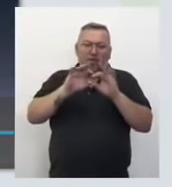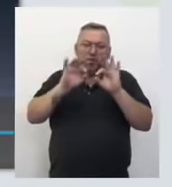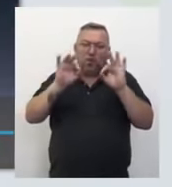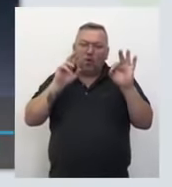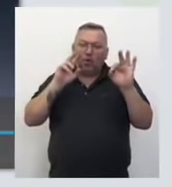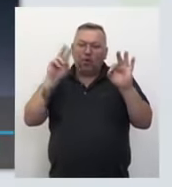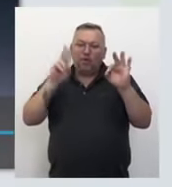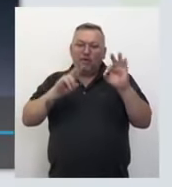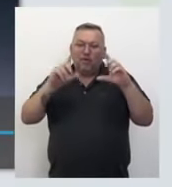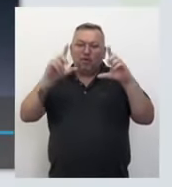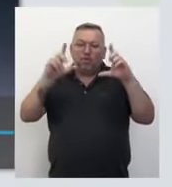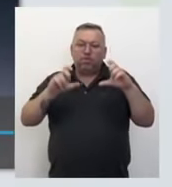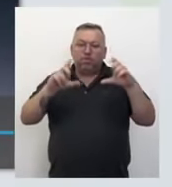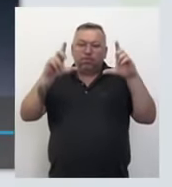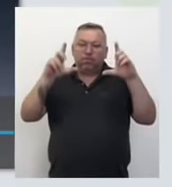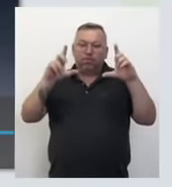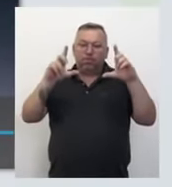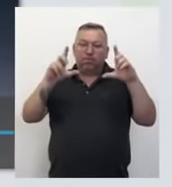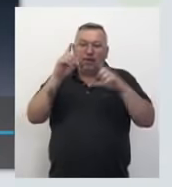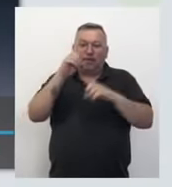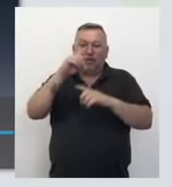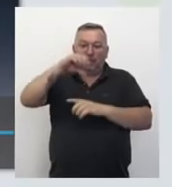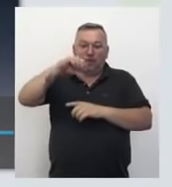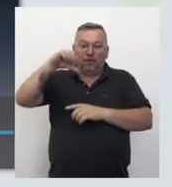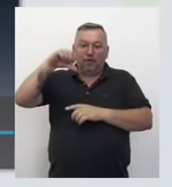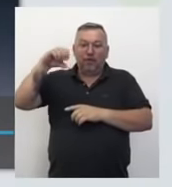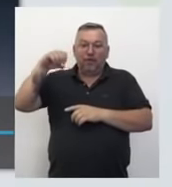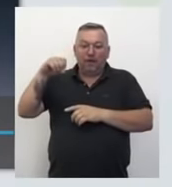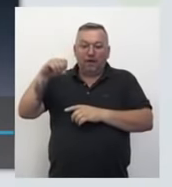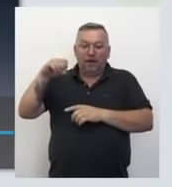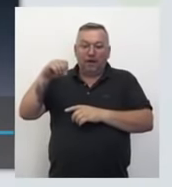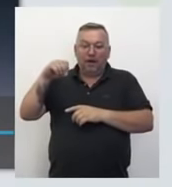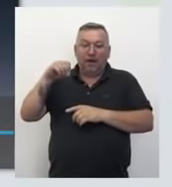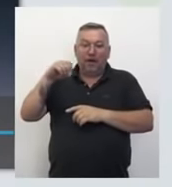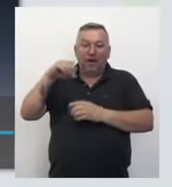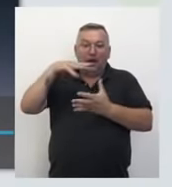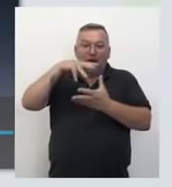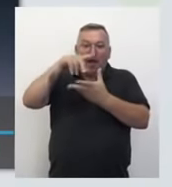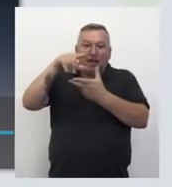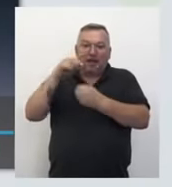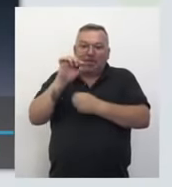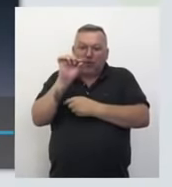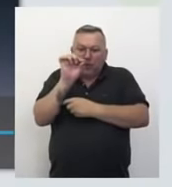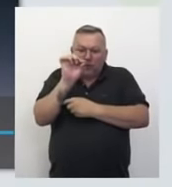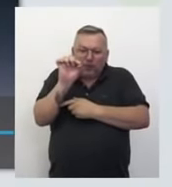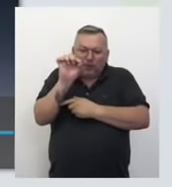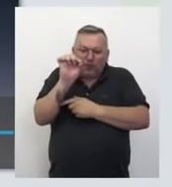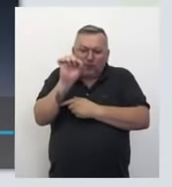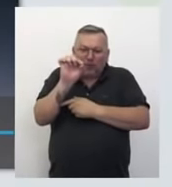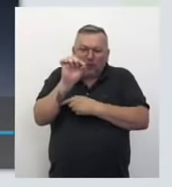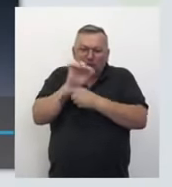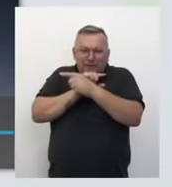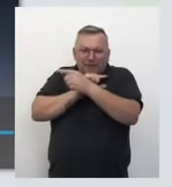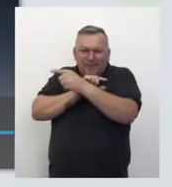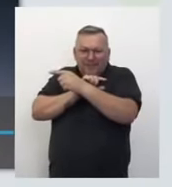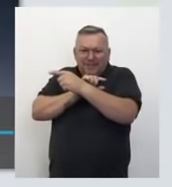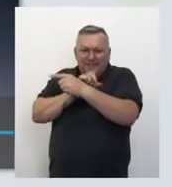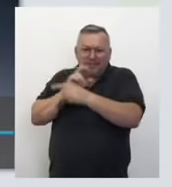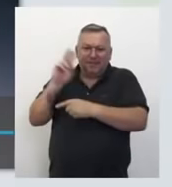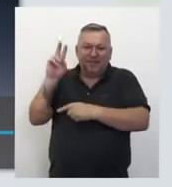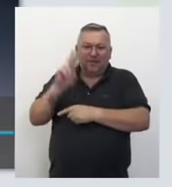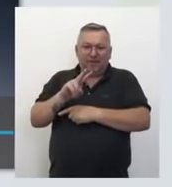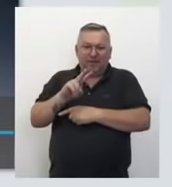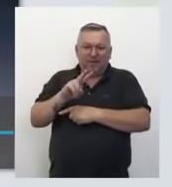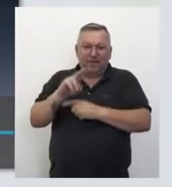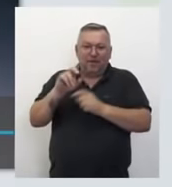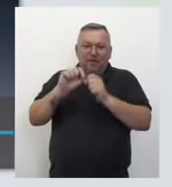foto tirada pela sonda Voyager em 1990, a Terra não passa de um grão de poeira. Essa foto que vocês estão vendo